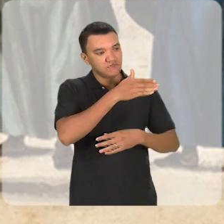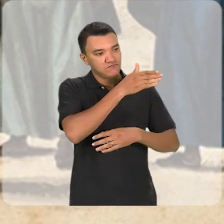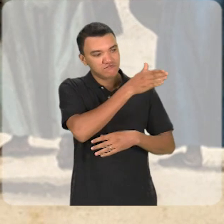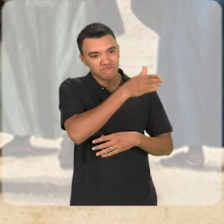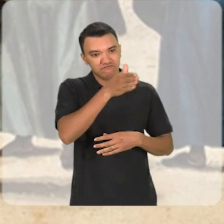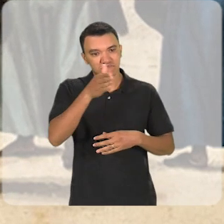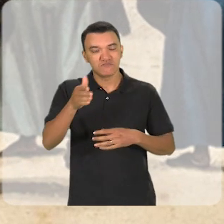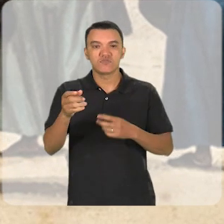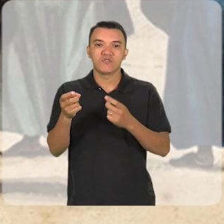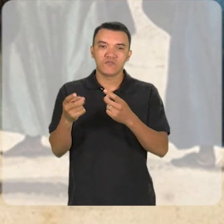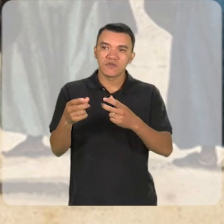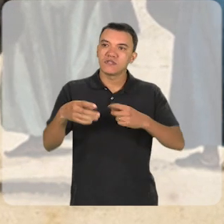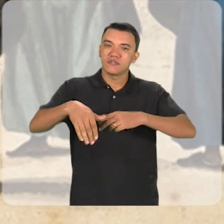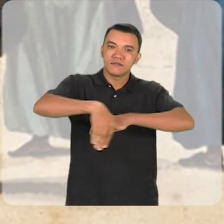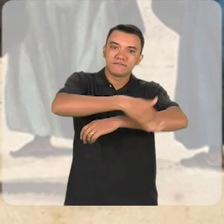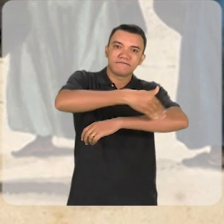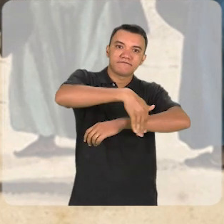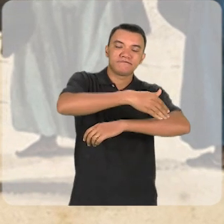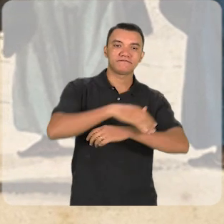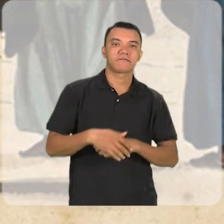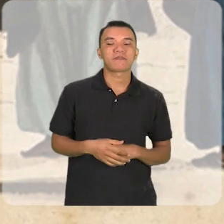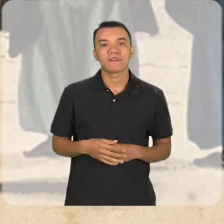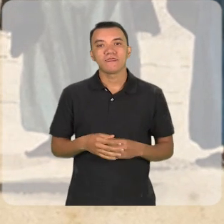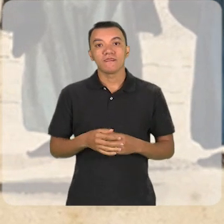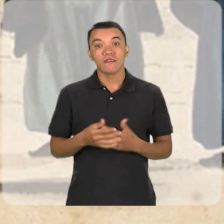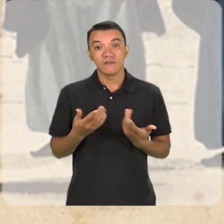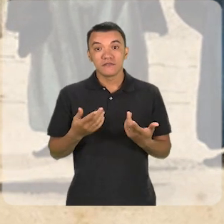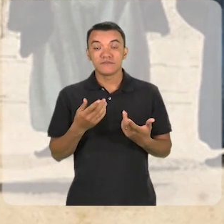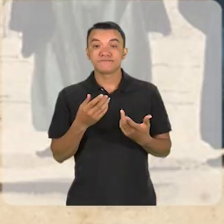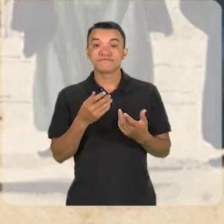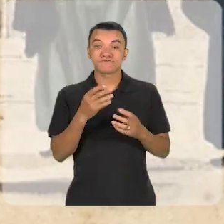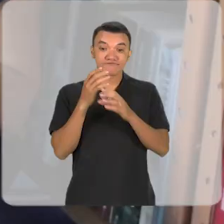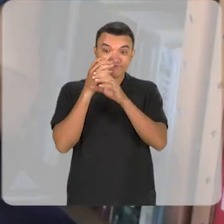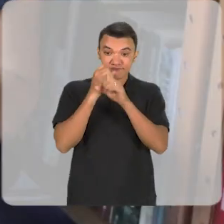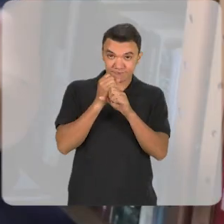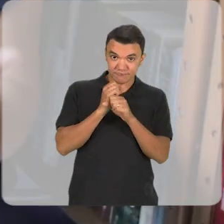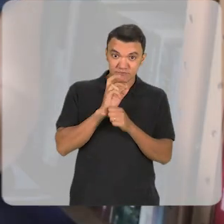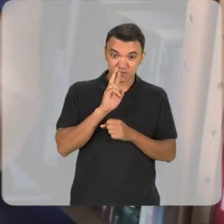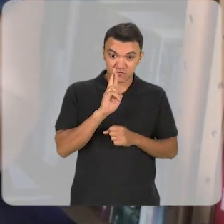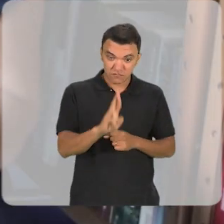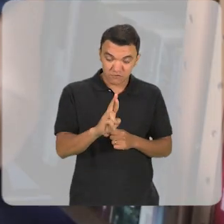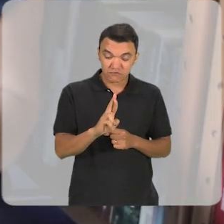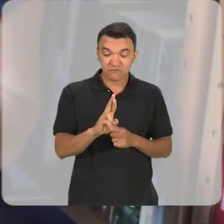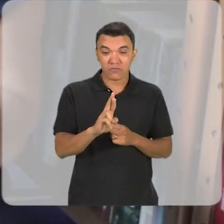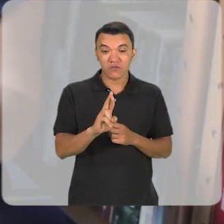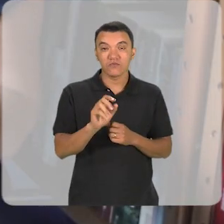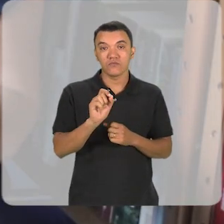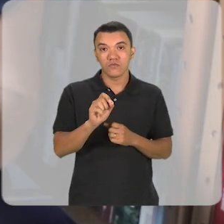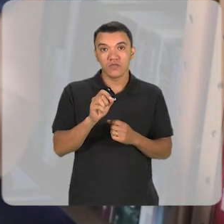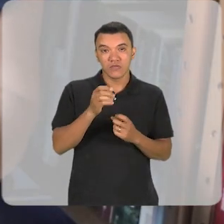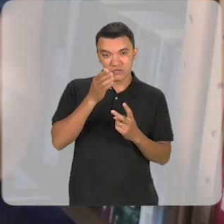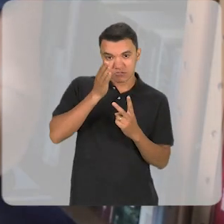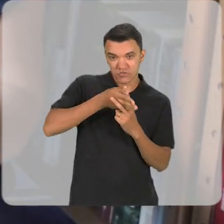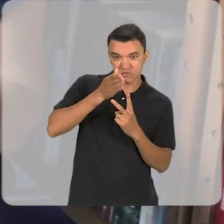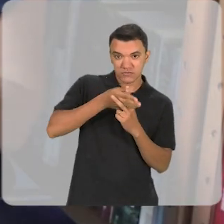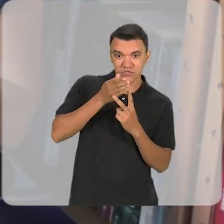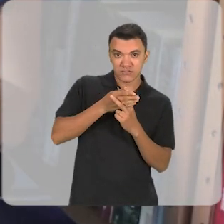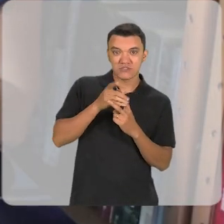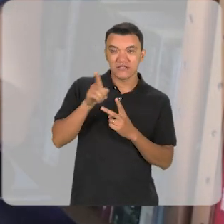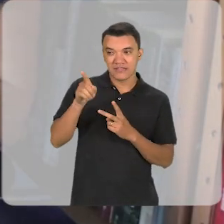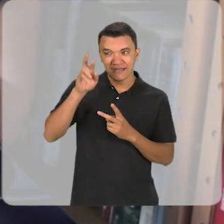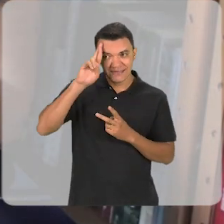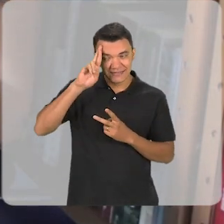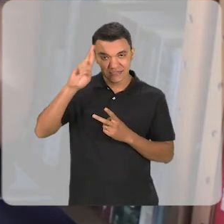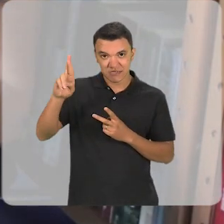comercializavam e o resultado, né, dessa venda desses produtos era dividido, no caso, com os seus senhores,